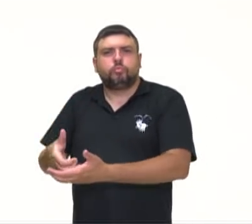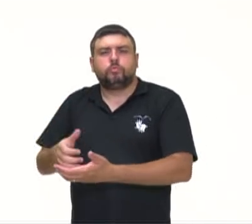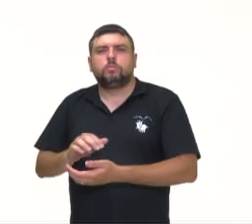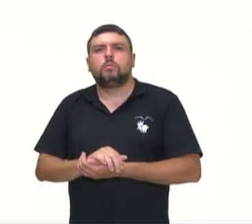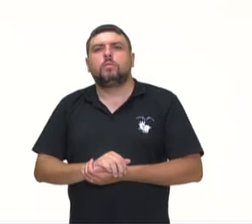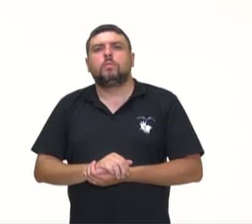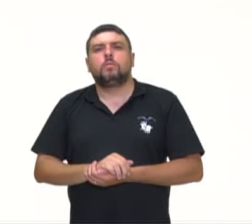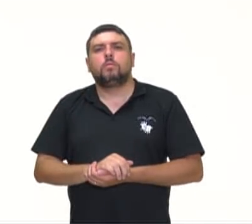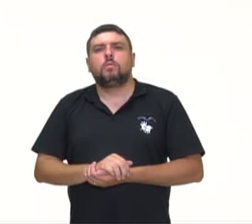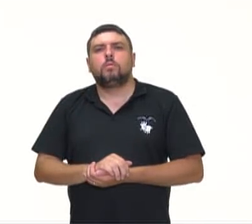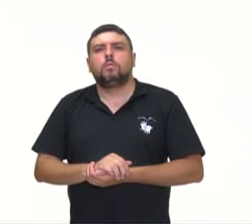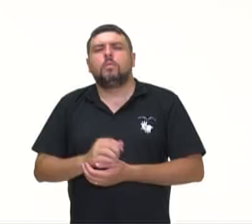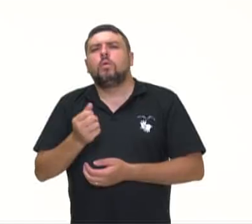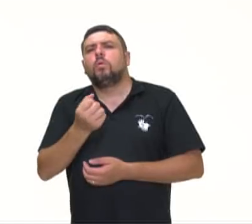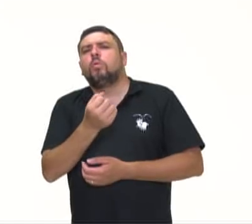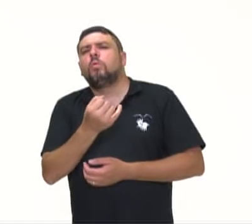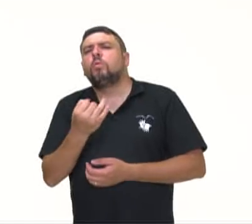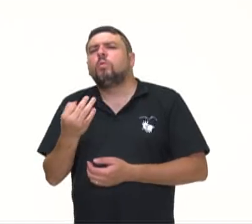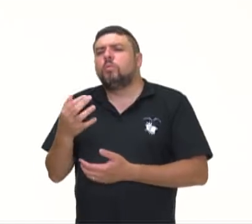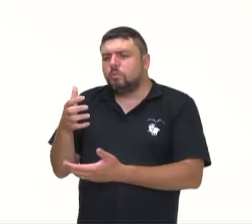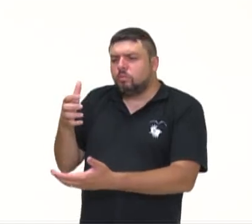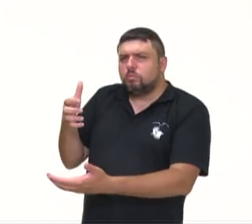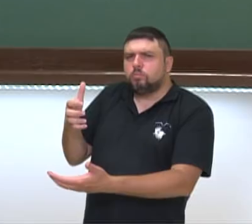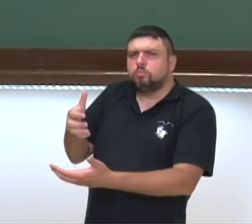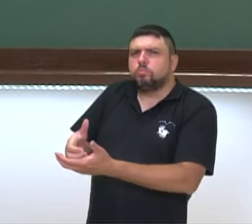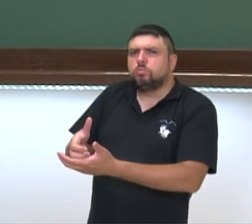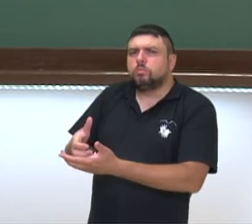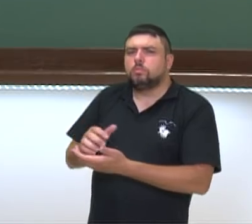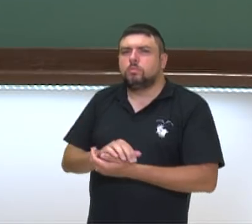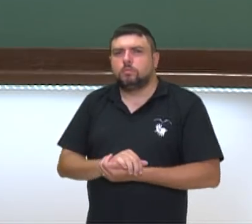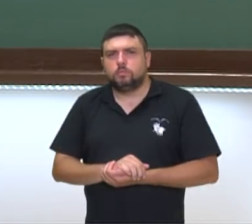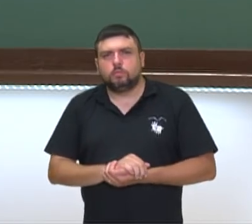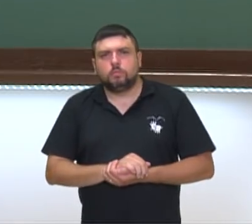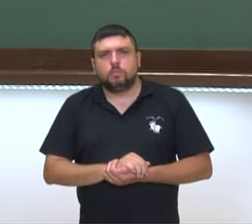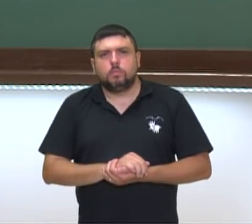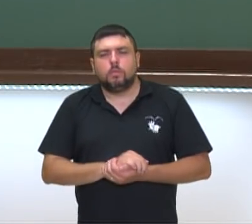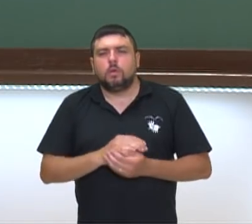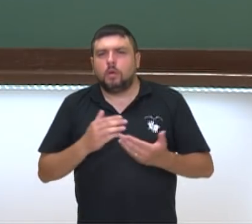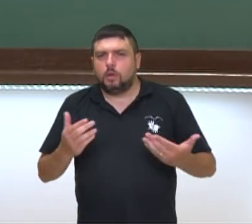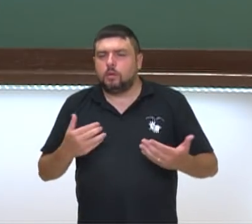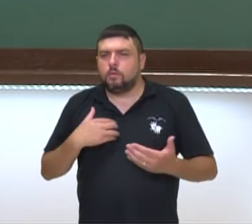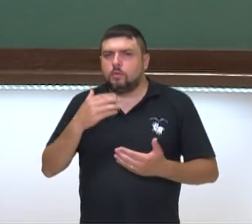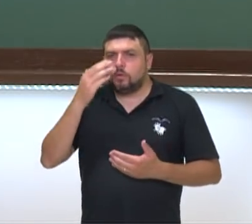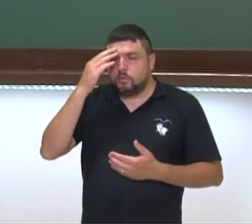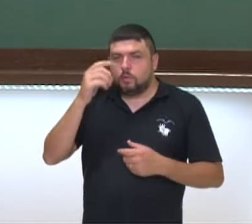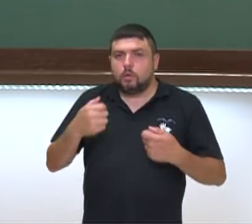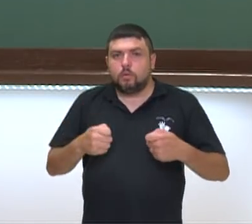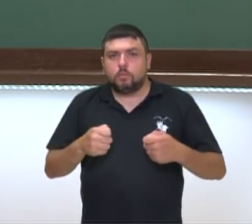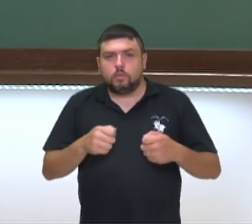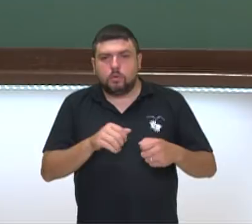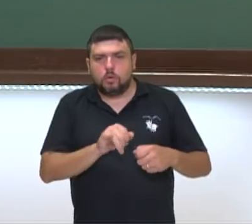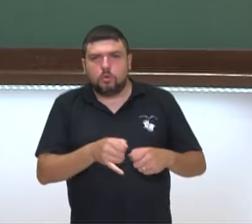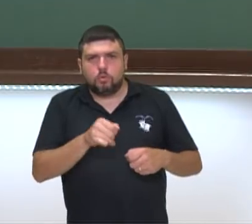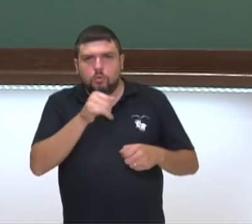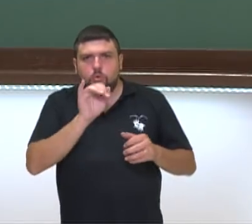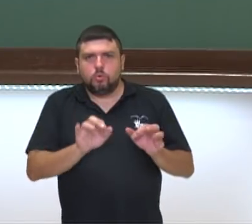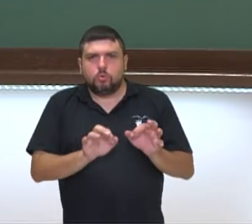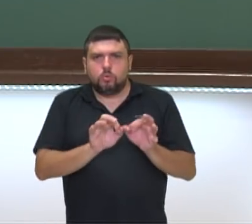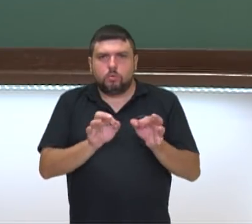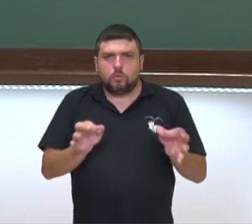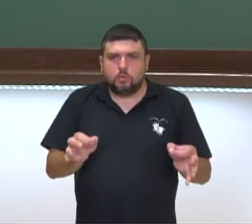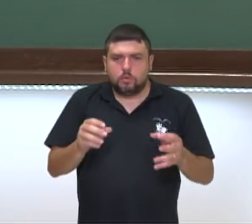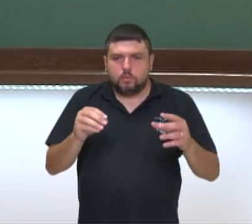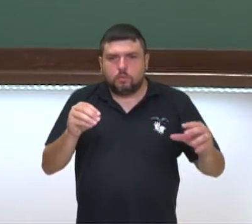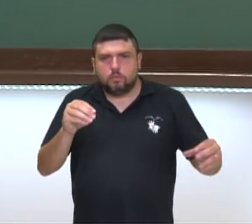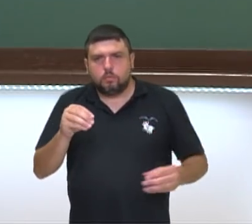o valor deste último pagamento? Então, para a gente saber, eu vou ter que atualizar em juros simples, o sistema de juros simples, o